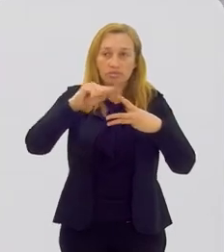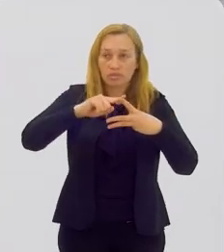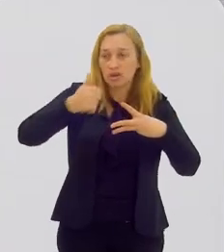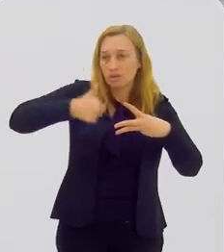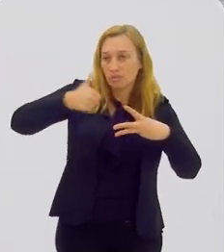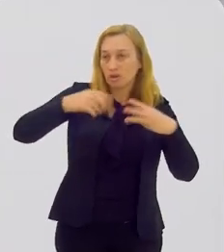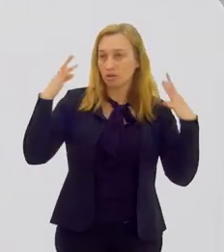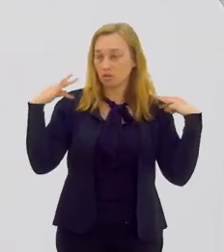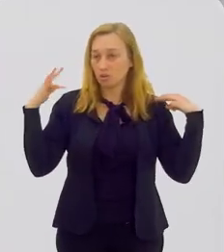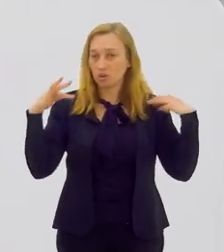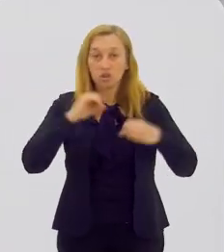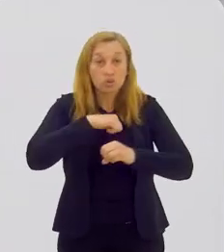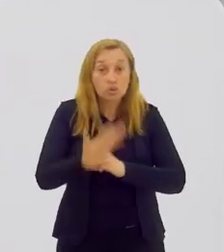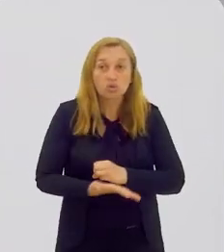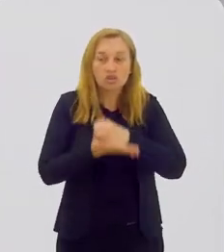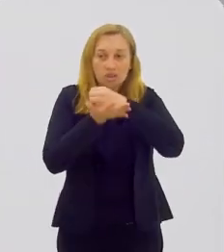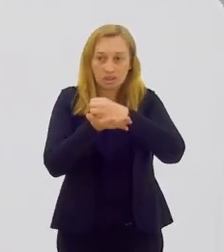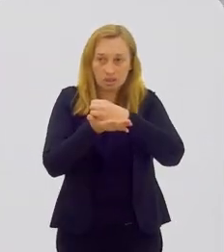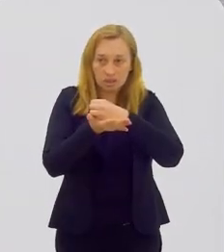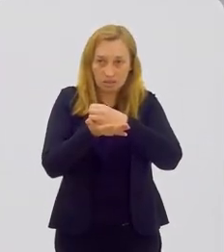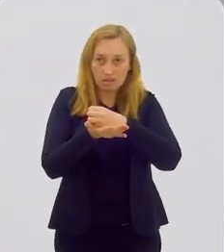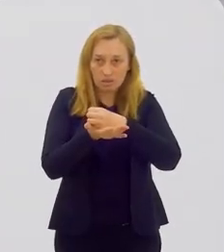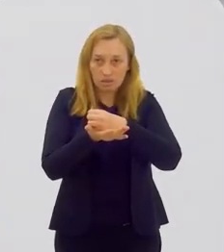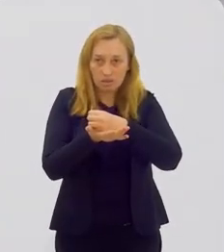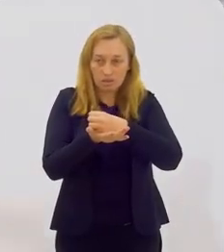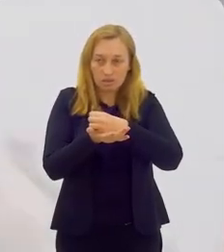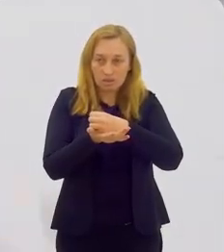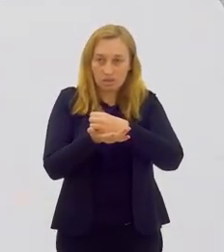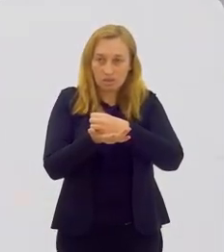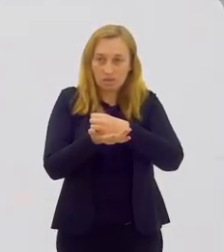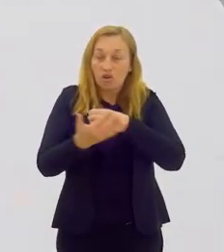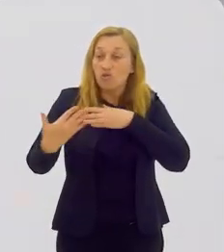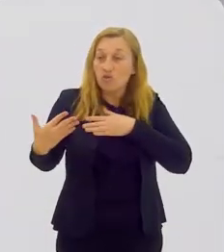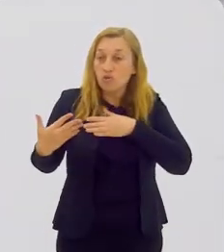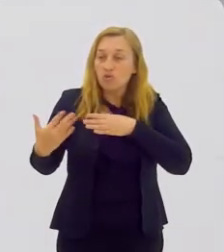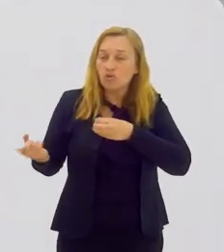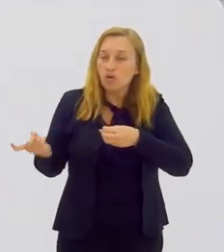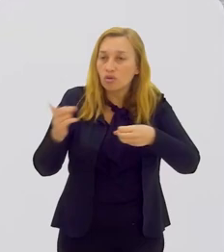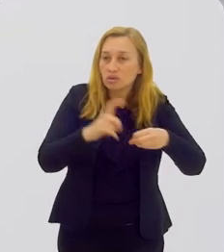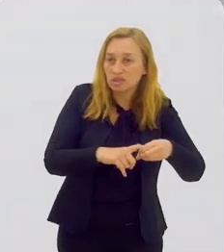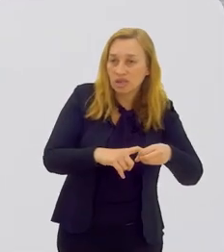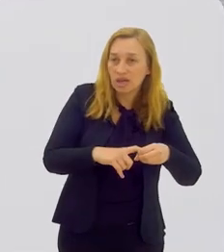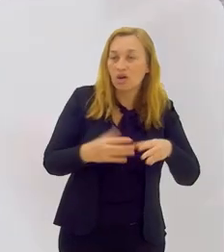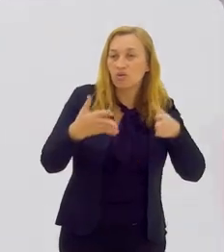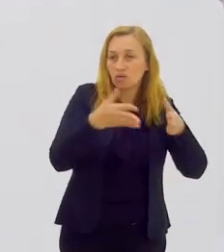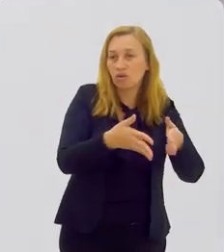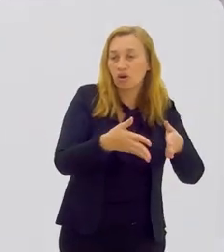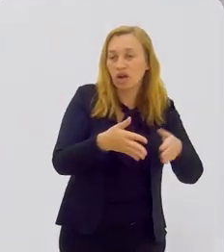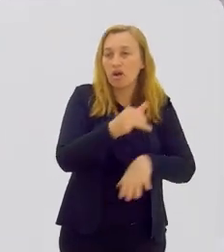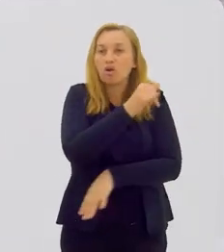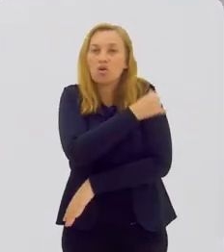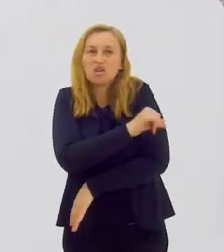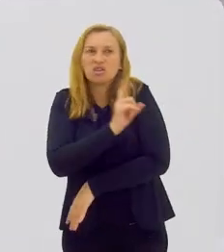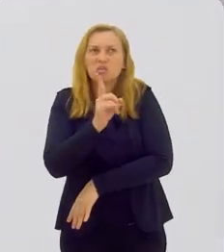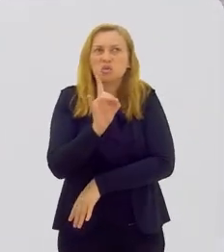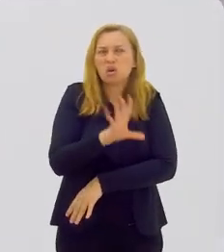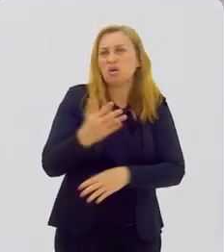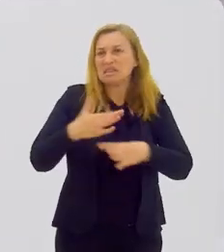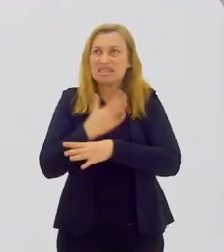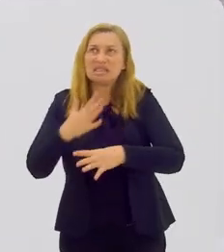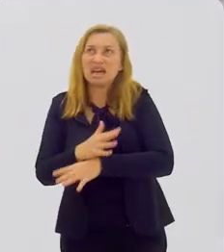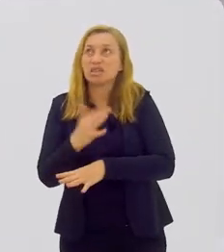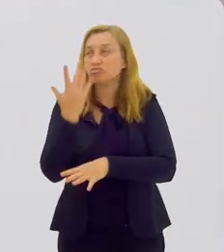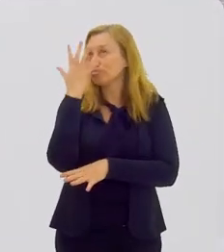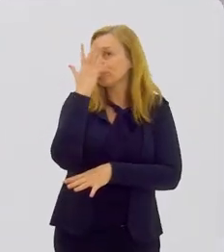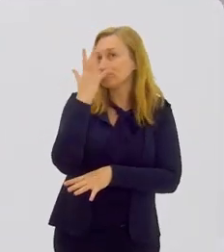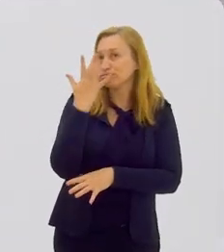3 grandes linhas. Né? A primeira linha do turismo sustentável, reposicionar o Rio, não mais só como a cidade do samba, do carnaval